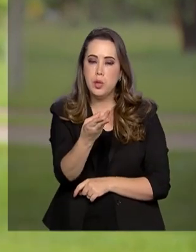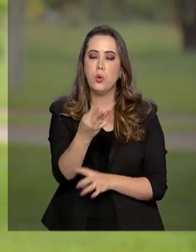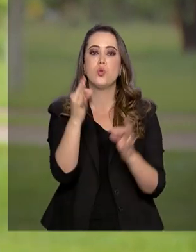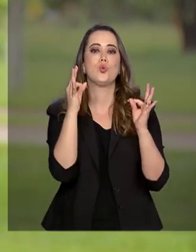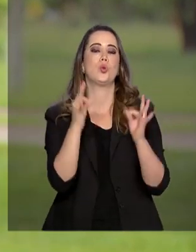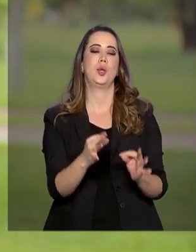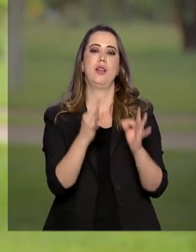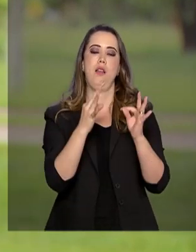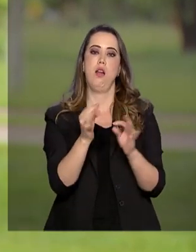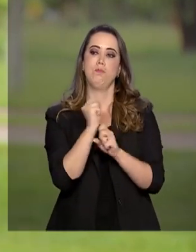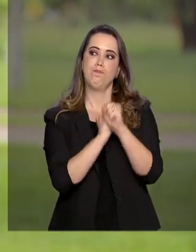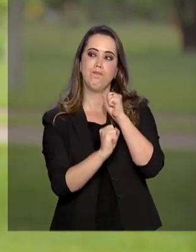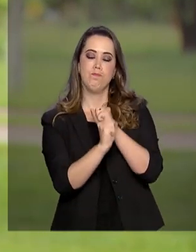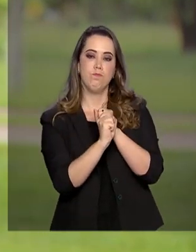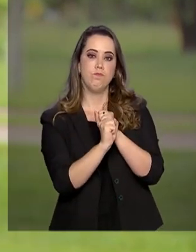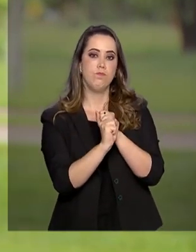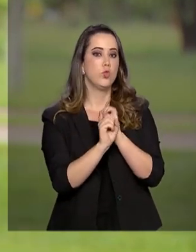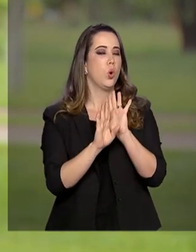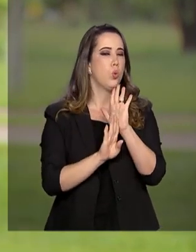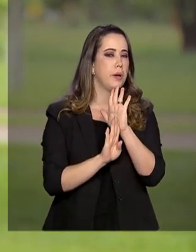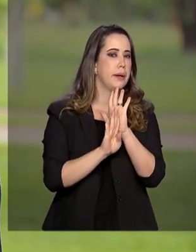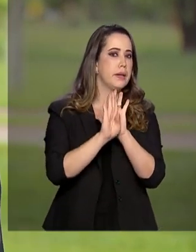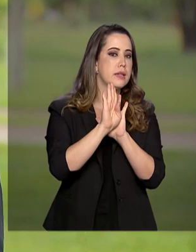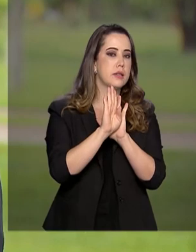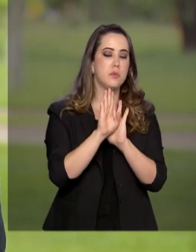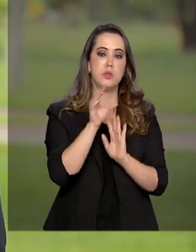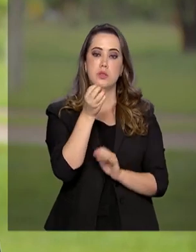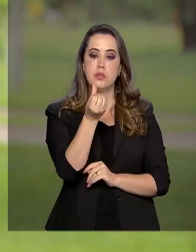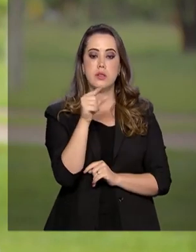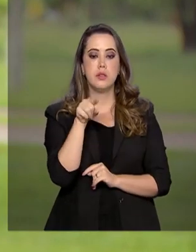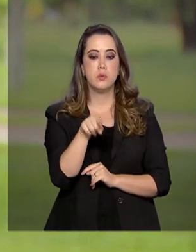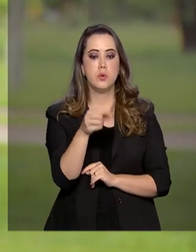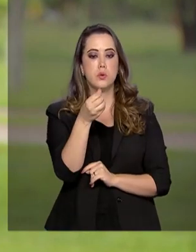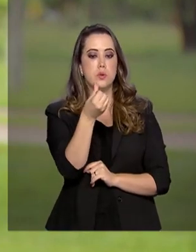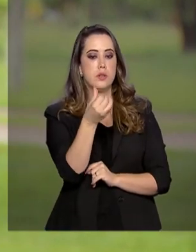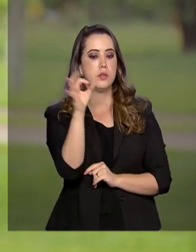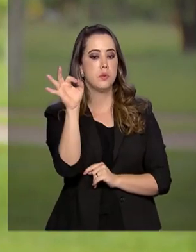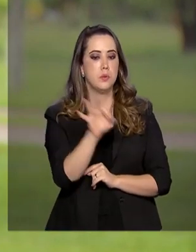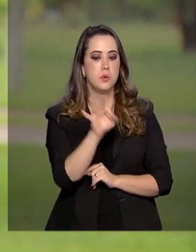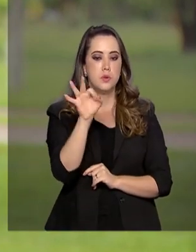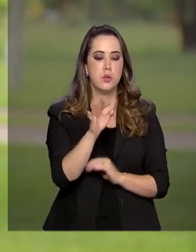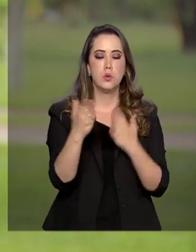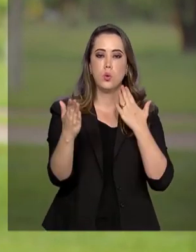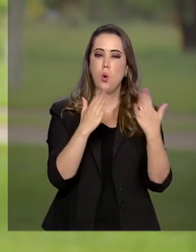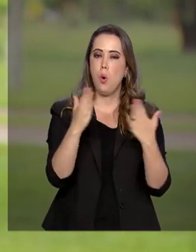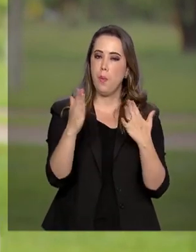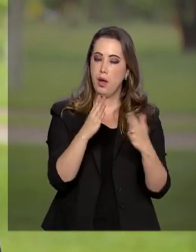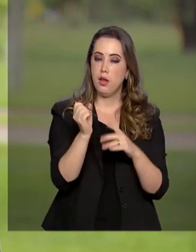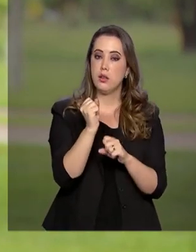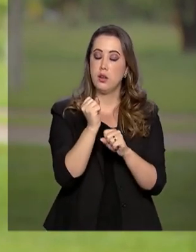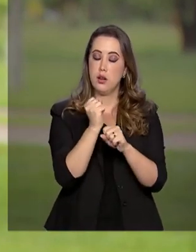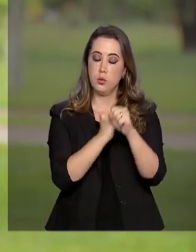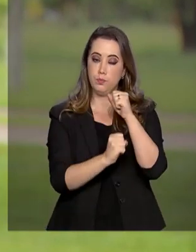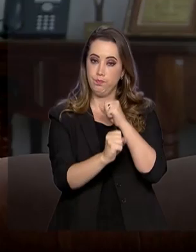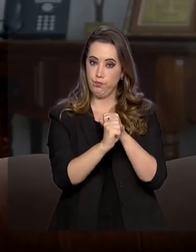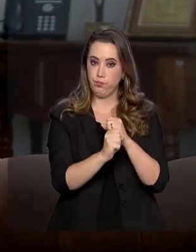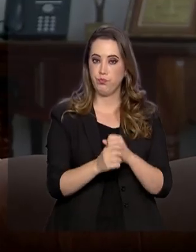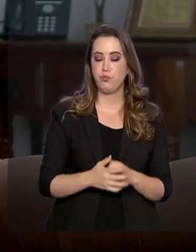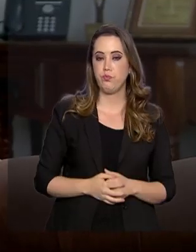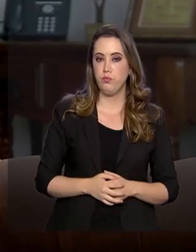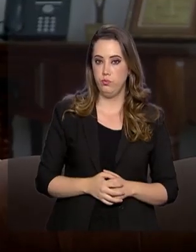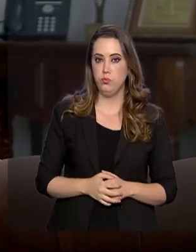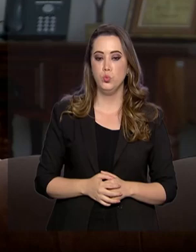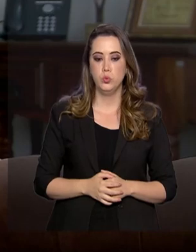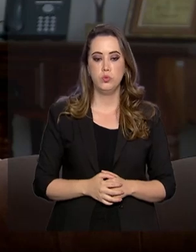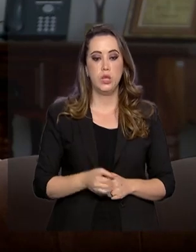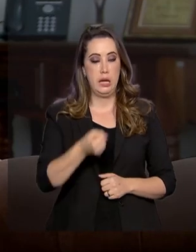toneladas no ano passado, um crescimento de 6,6% em relação a 2018. Em